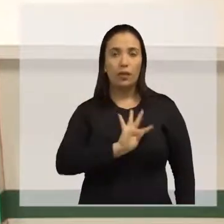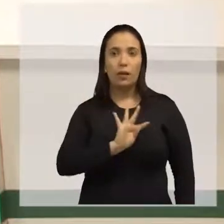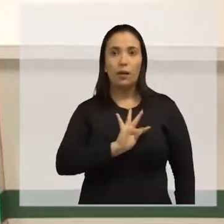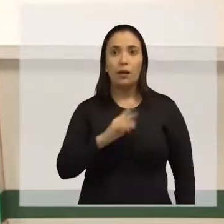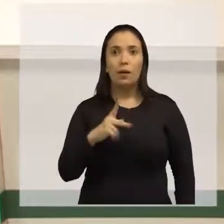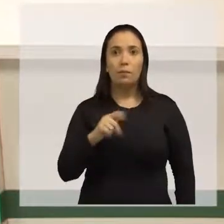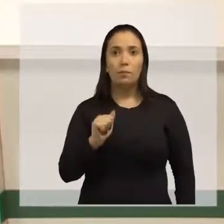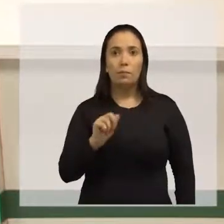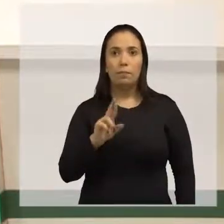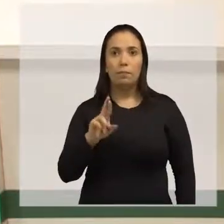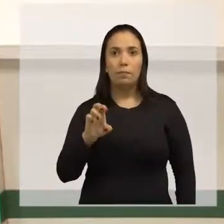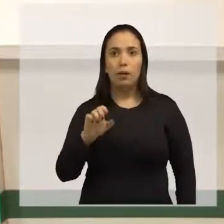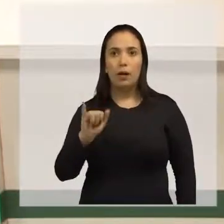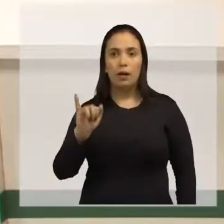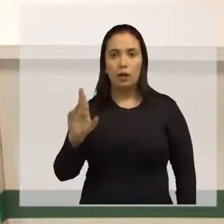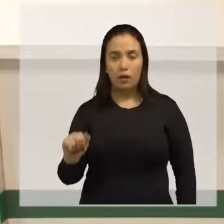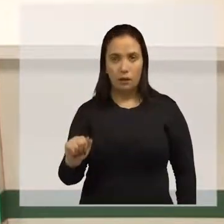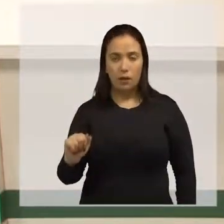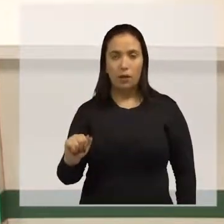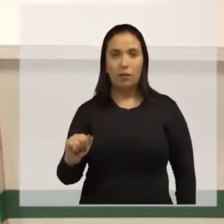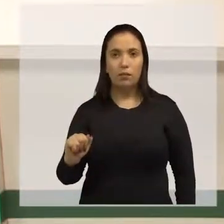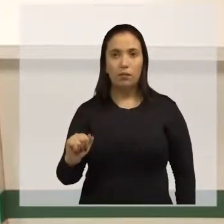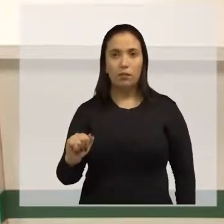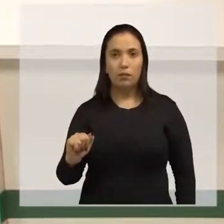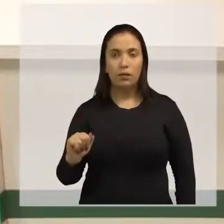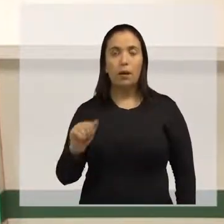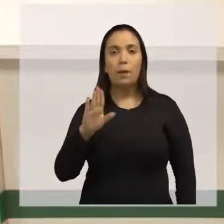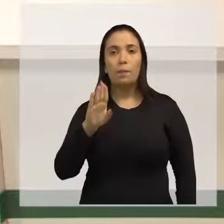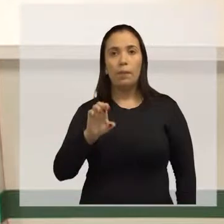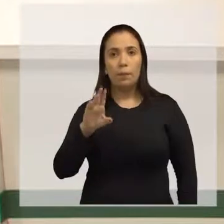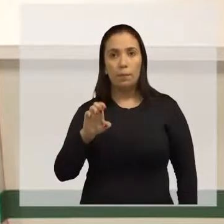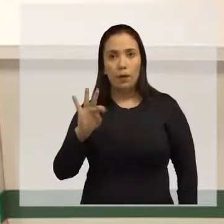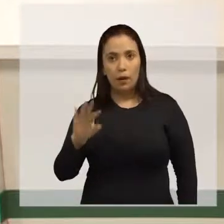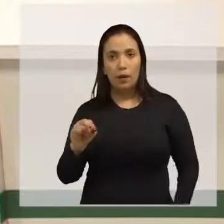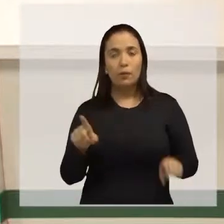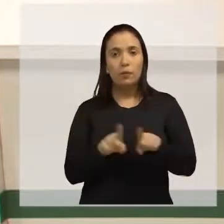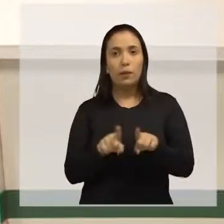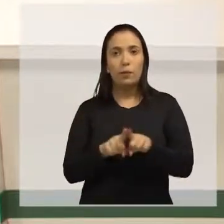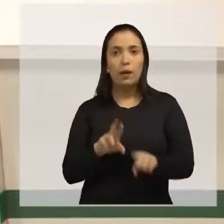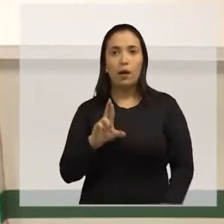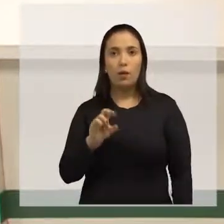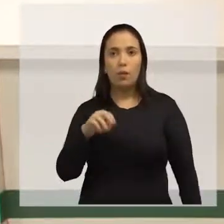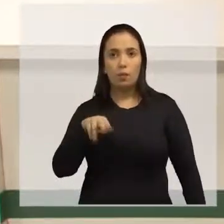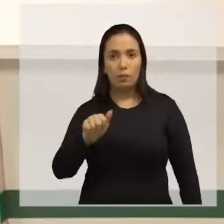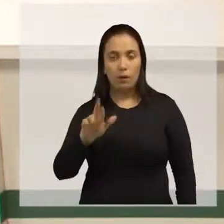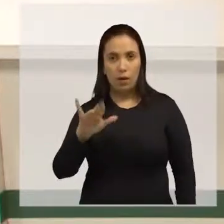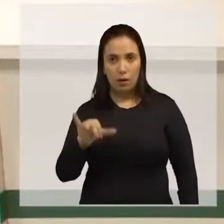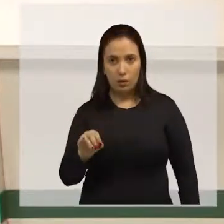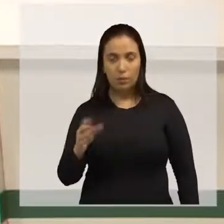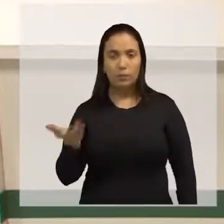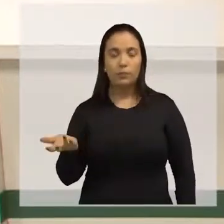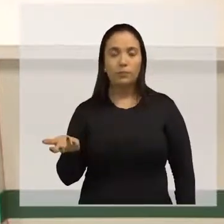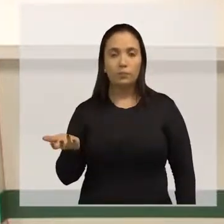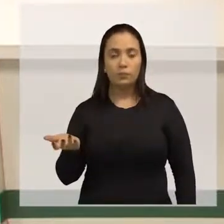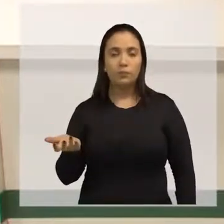Parreira. Aí foi quando a gente... O Bebeto e Romário, o ataque. Aí foi o Tetra. Foi o Tetra. Bebeto, Romário, em